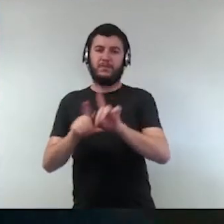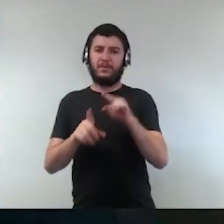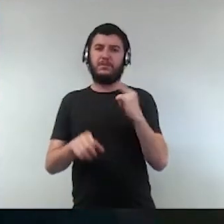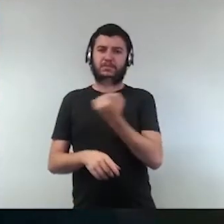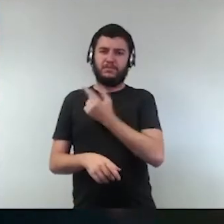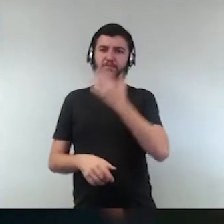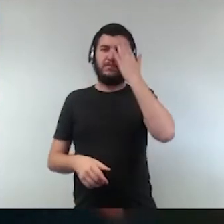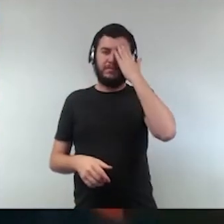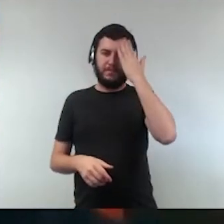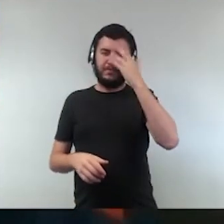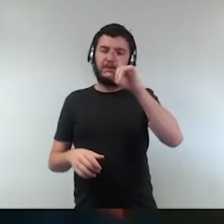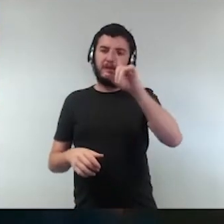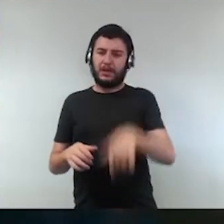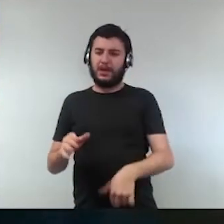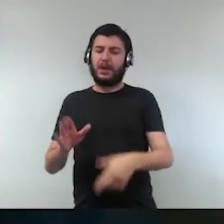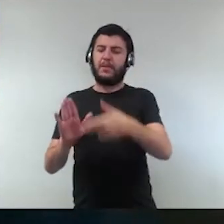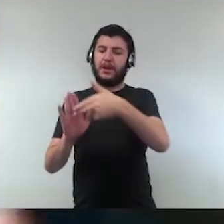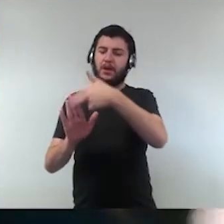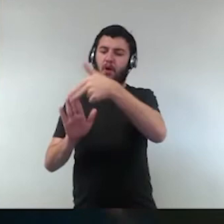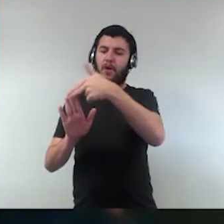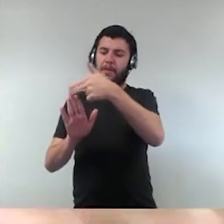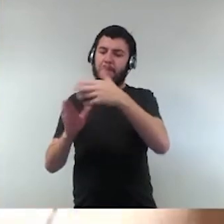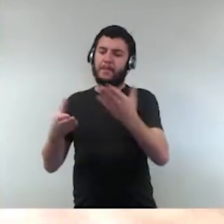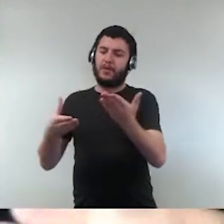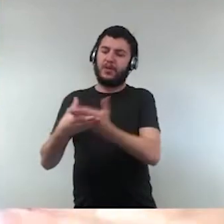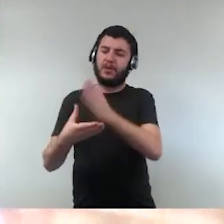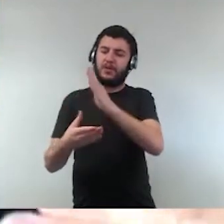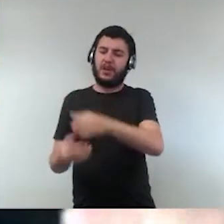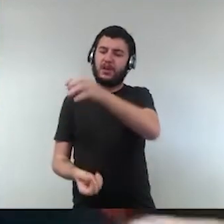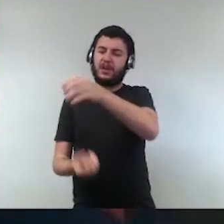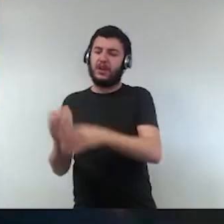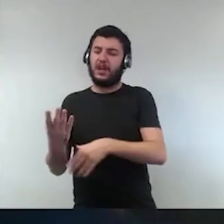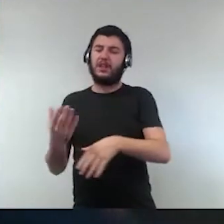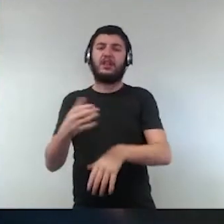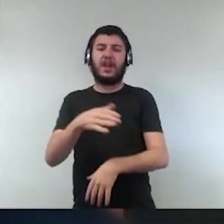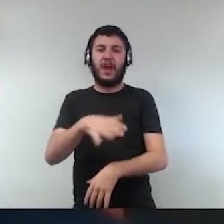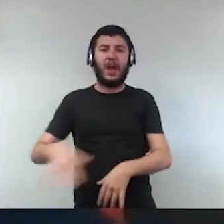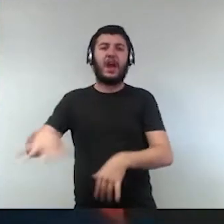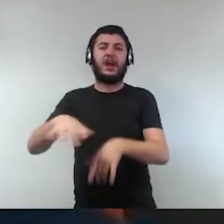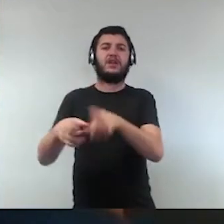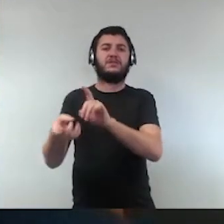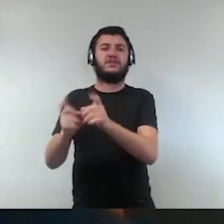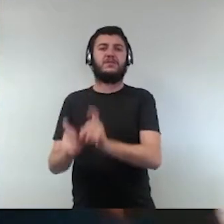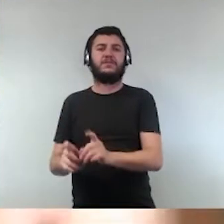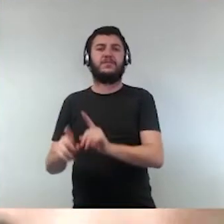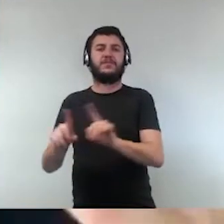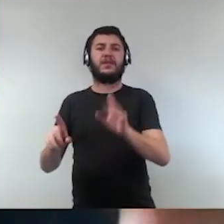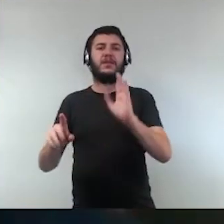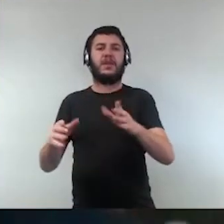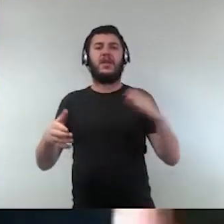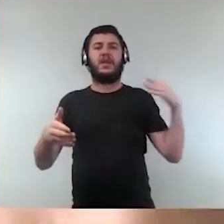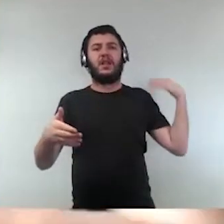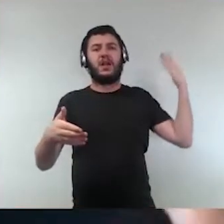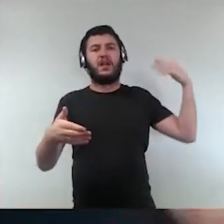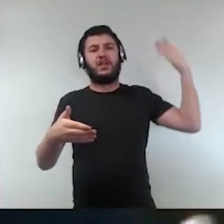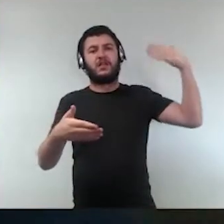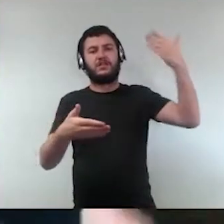uma norma processual, produzida em âmbito administrativo. E de lá para cá, o CNJ